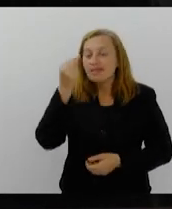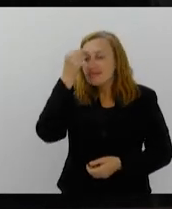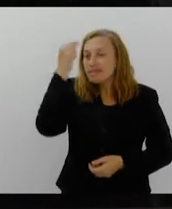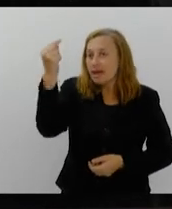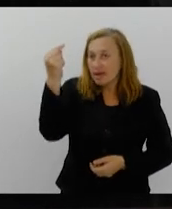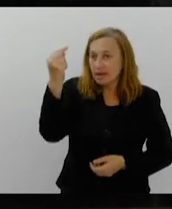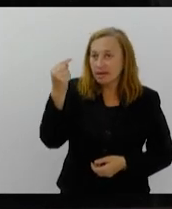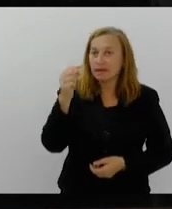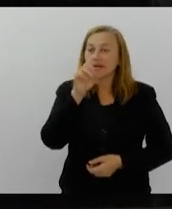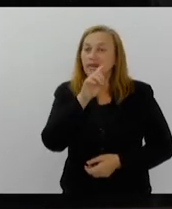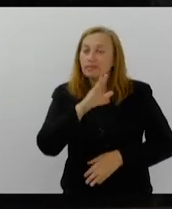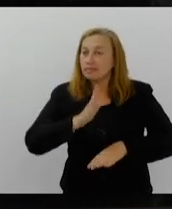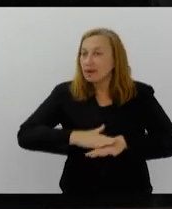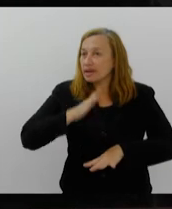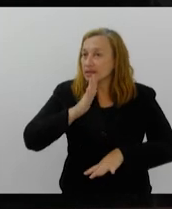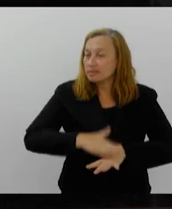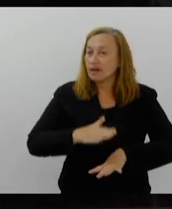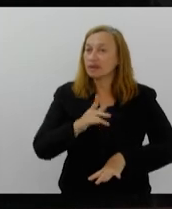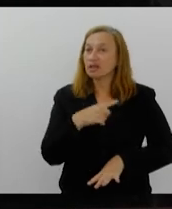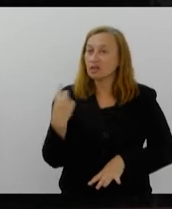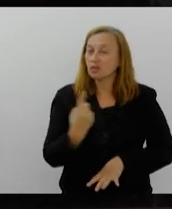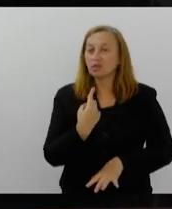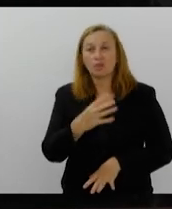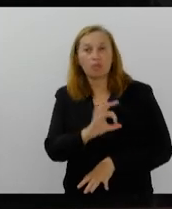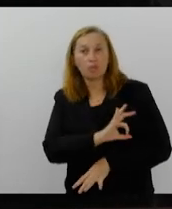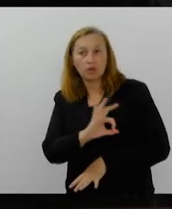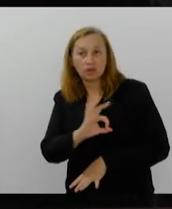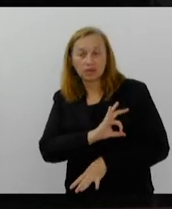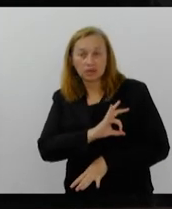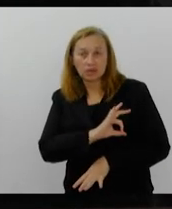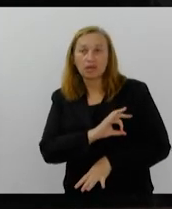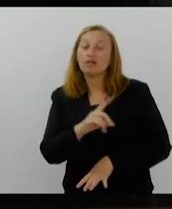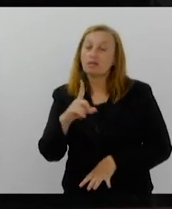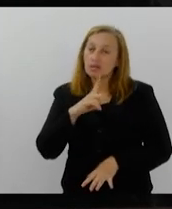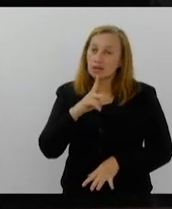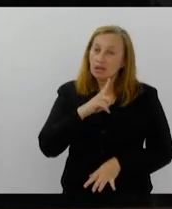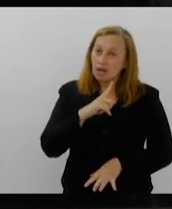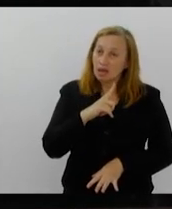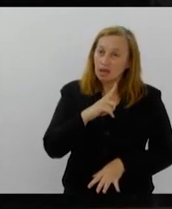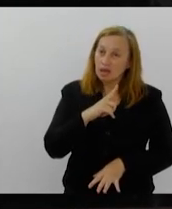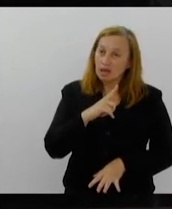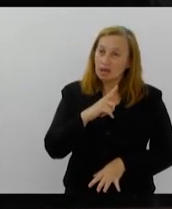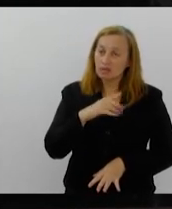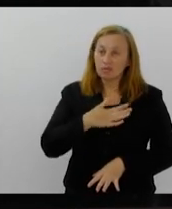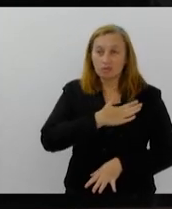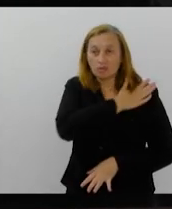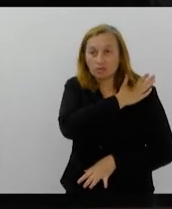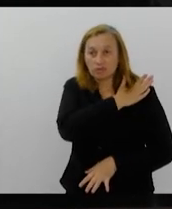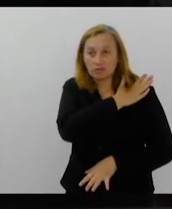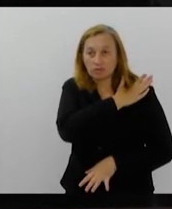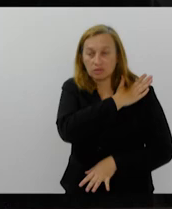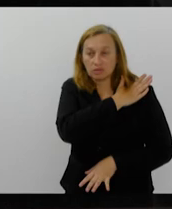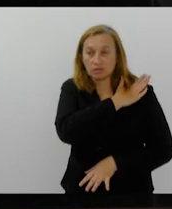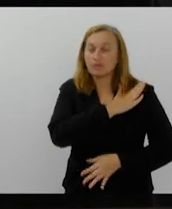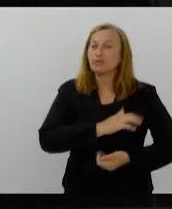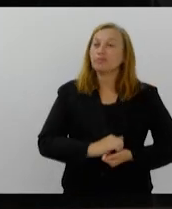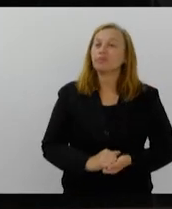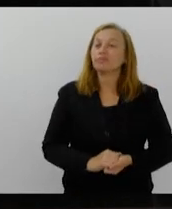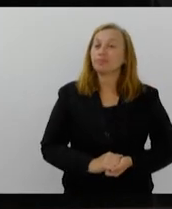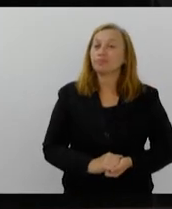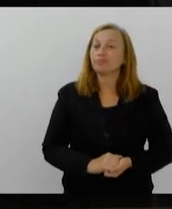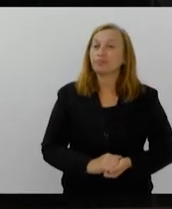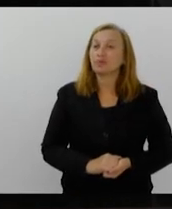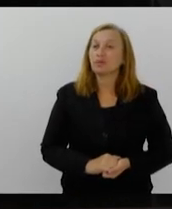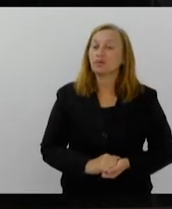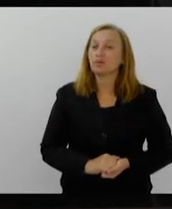que cada vez mais a nossa polícia civil tem um viés de militarização, de policiamento ostensivo,